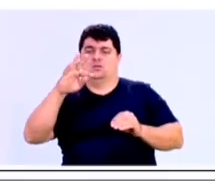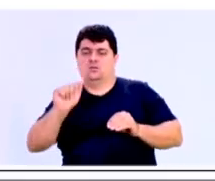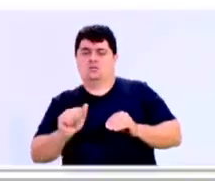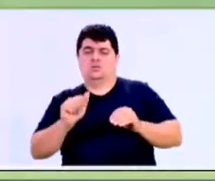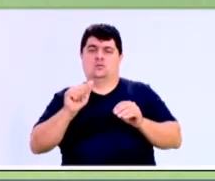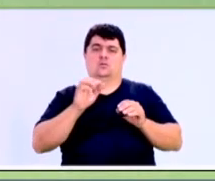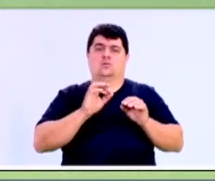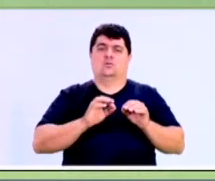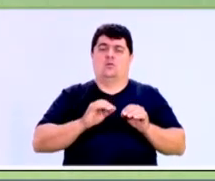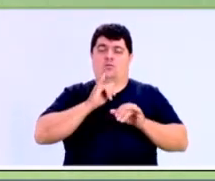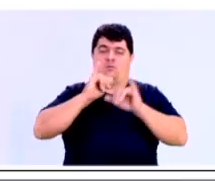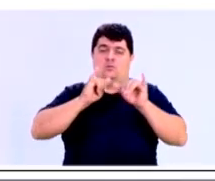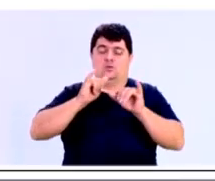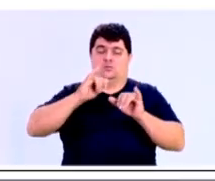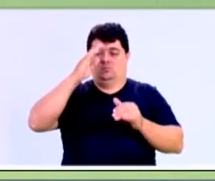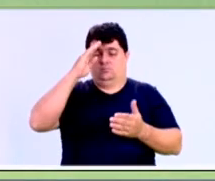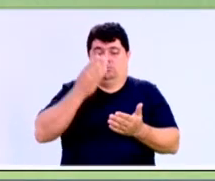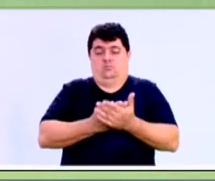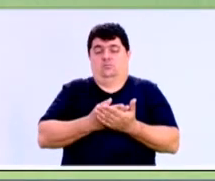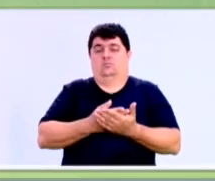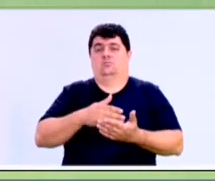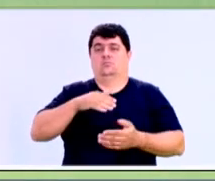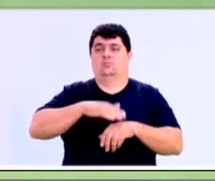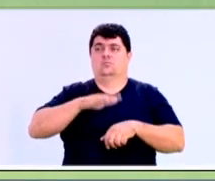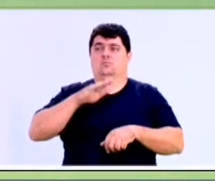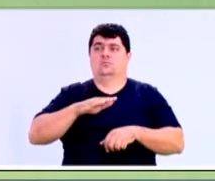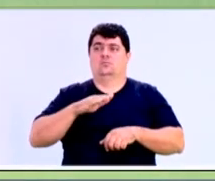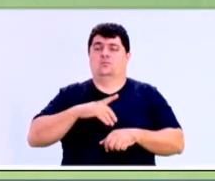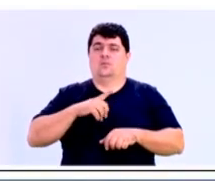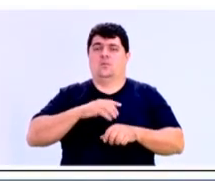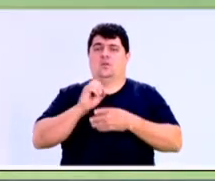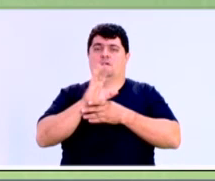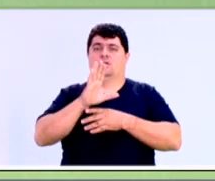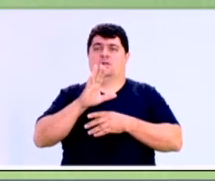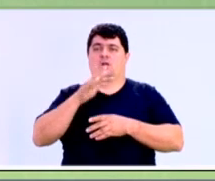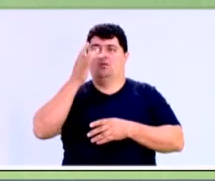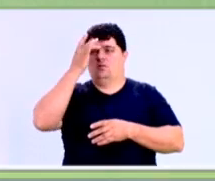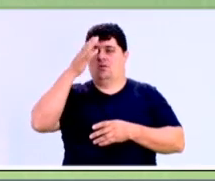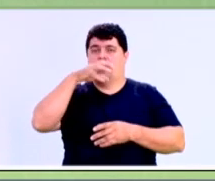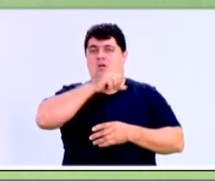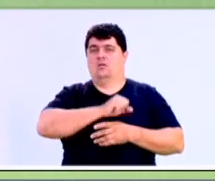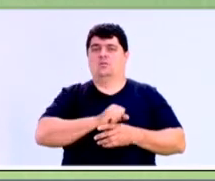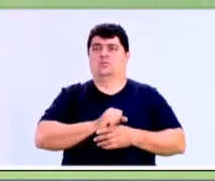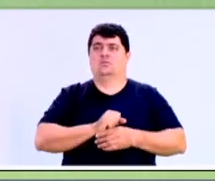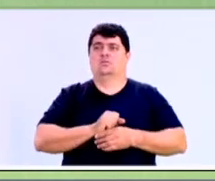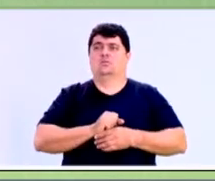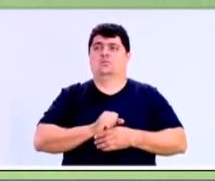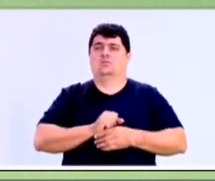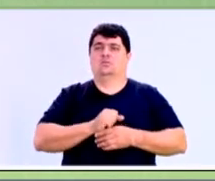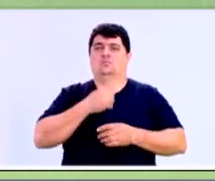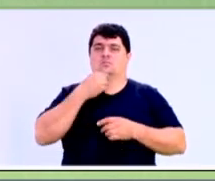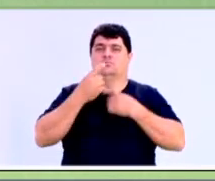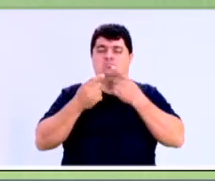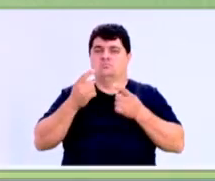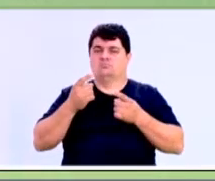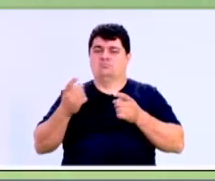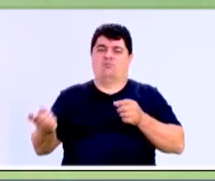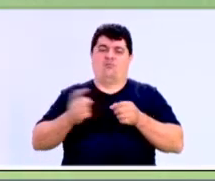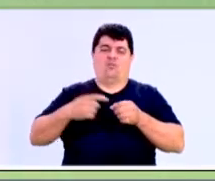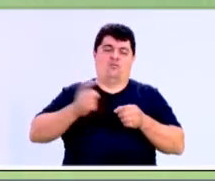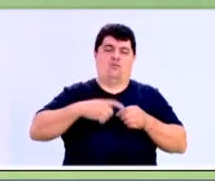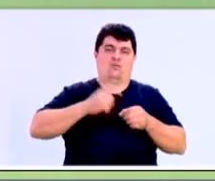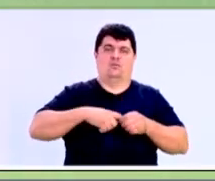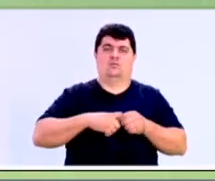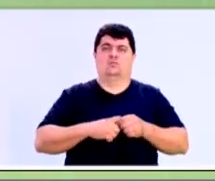fica mais confiável. Ok? Como vocês têm os slides agora, a gente vai procurar evitar voltar lá no balanço e na